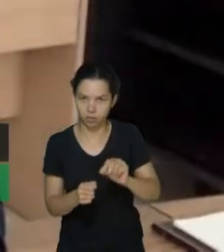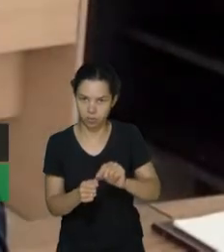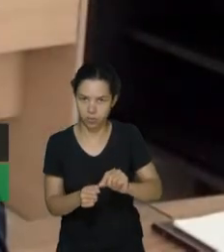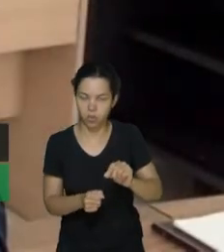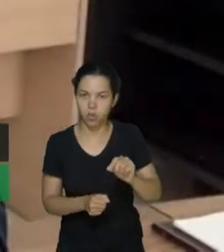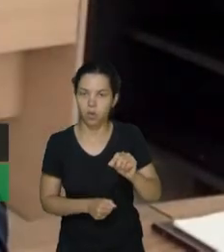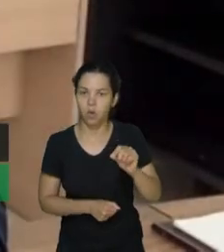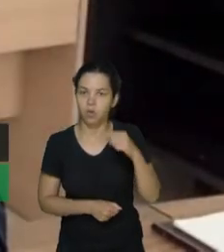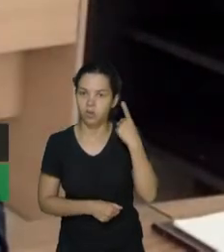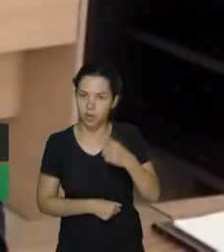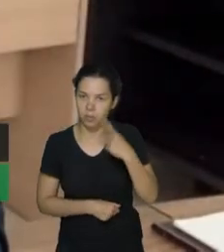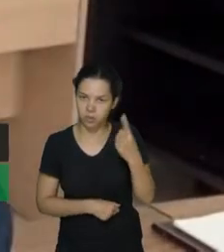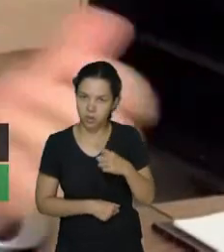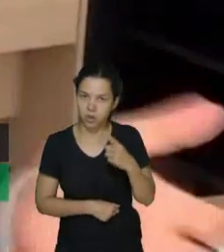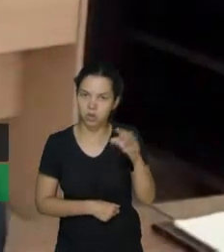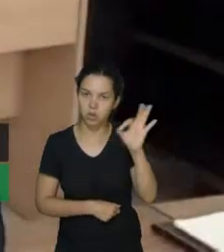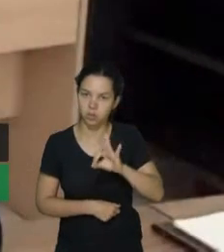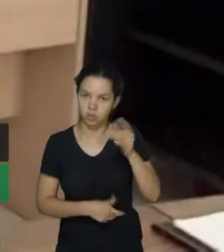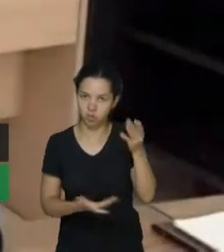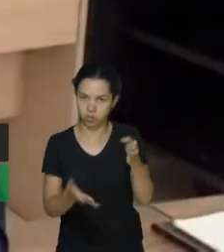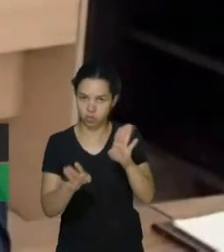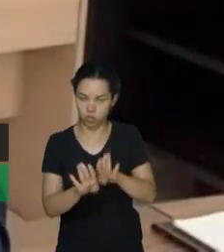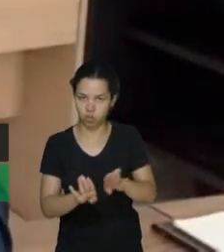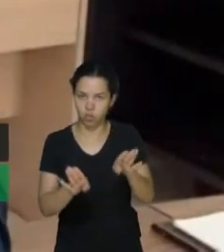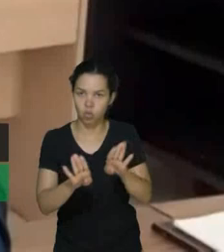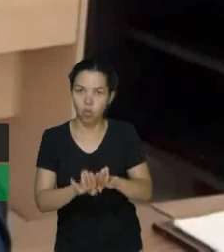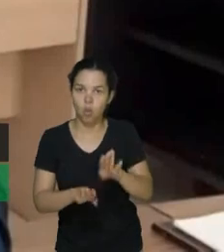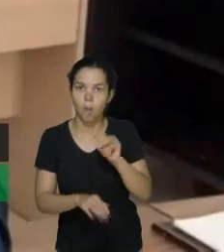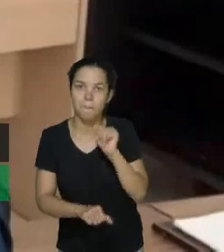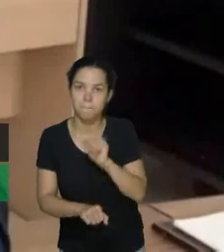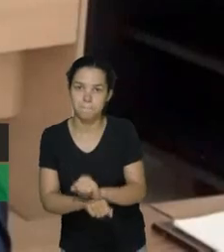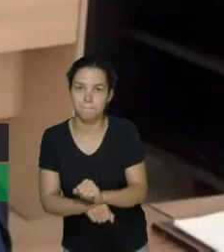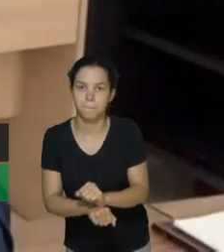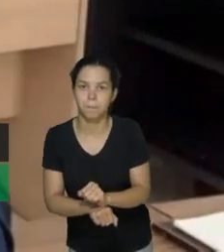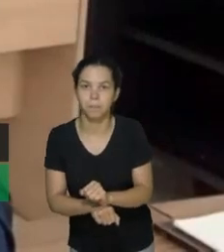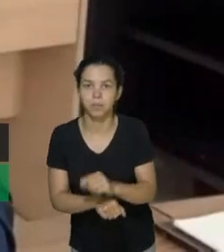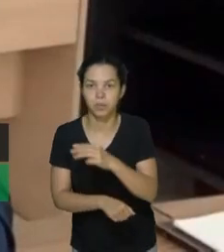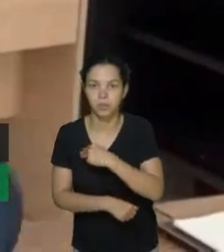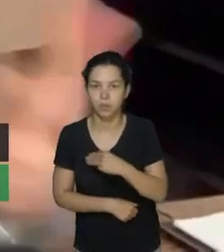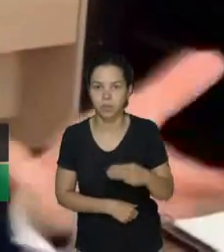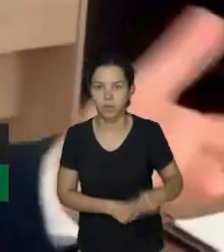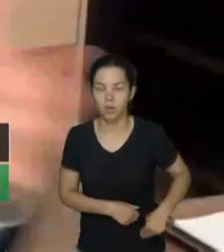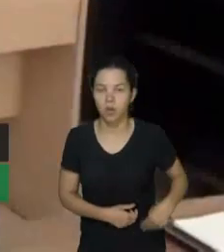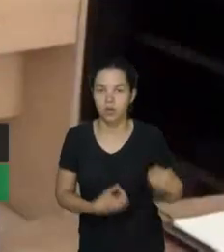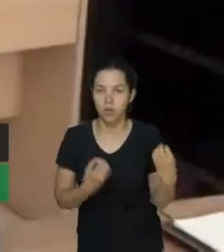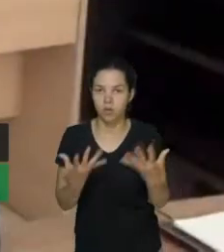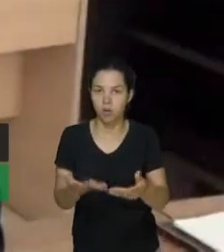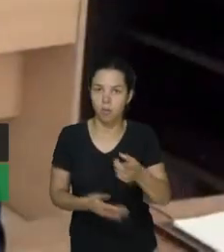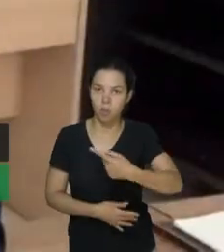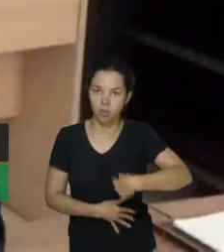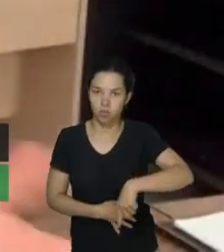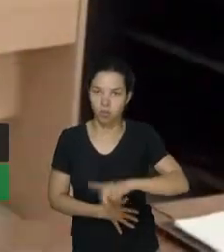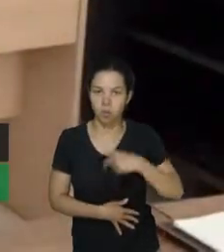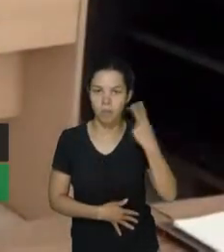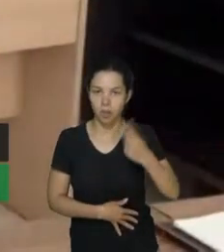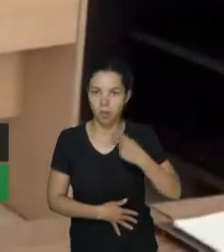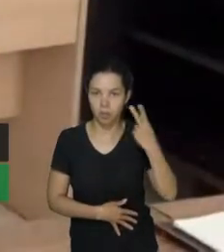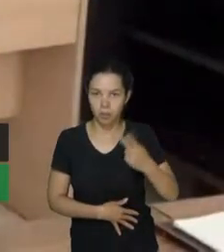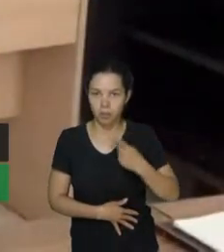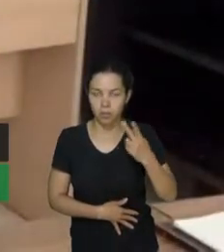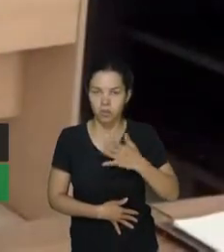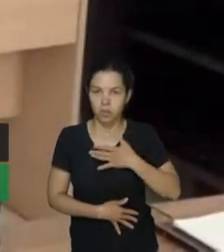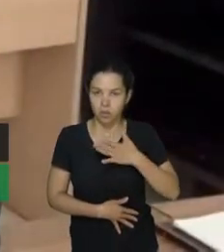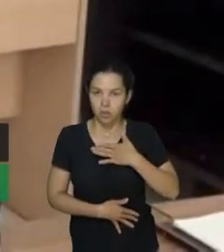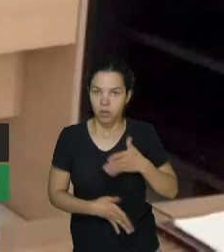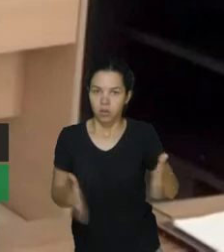suas contas suspensas e que o ministro Alexandre de Moraes devolveu-as, até porque somos parlamentares. No meu caso, estou no